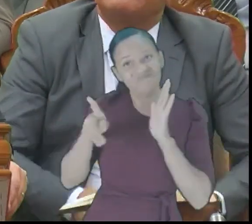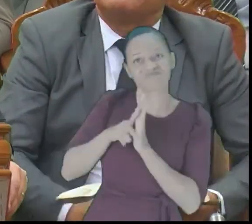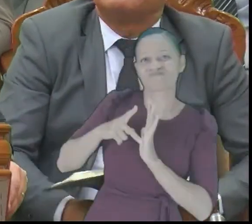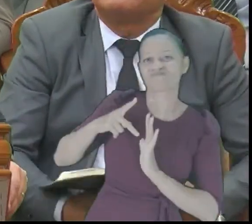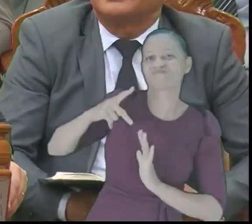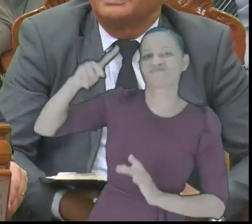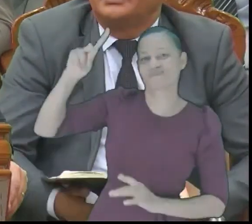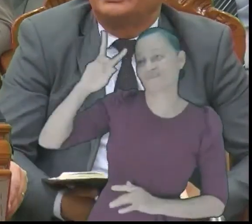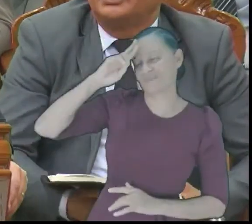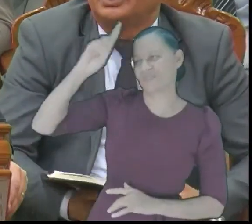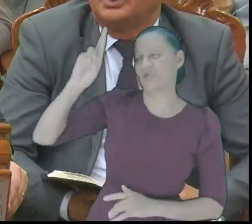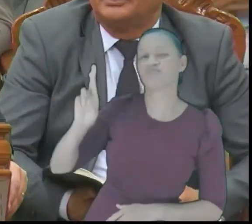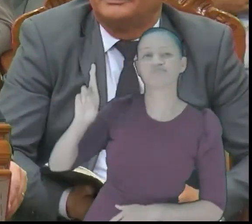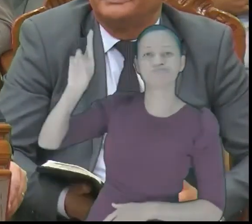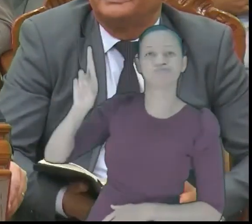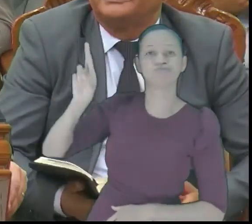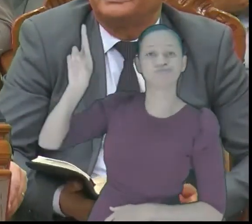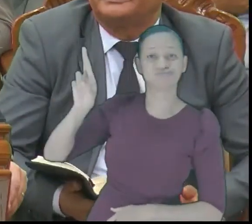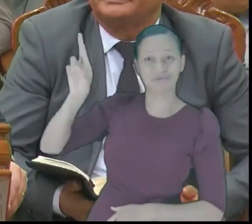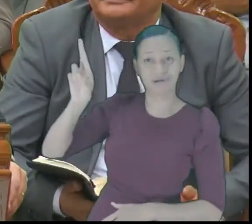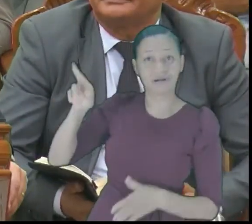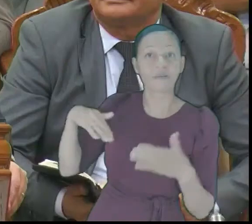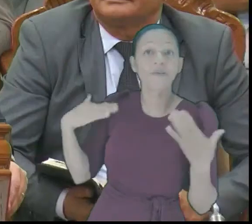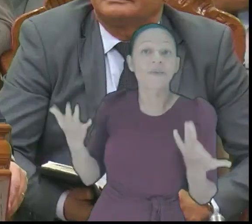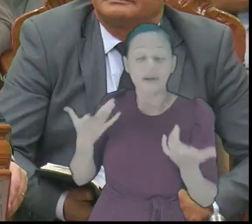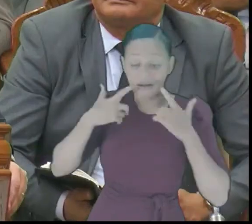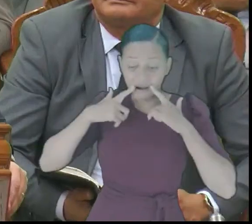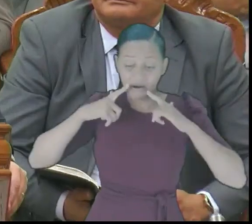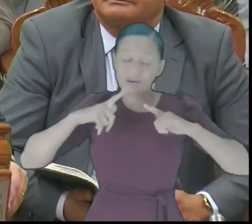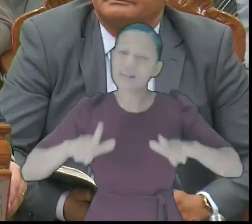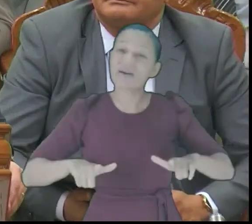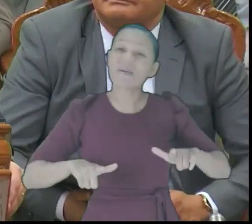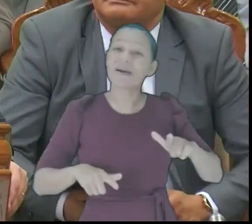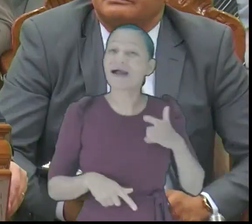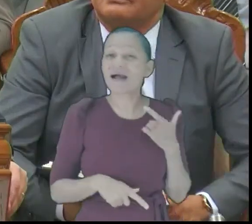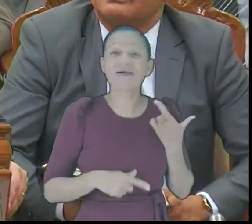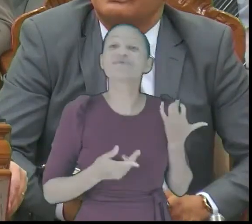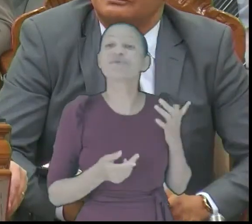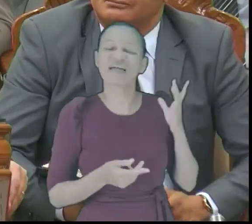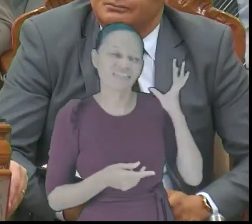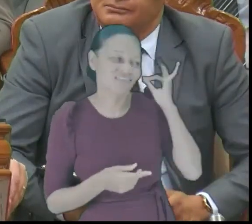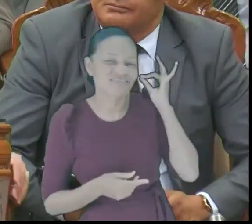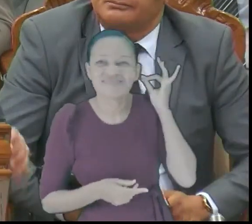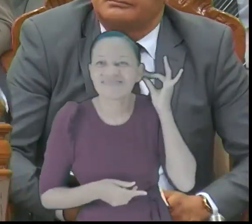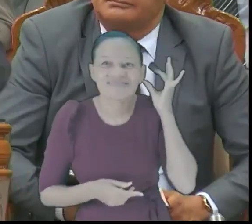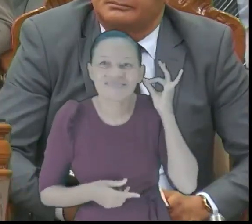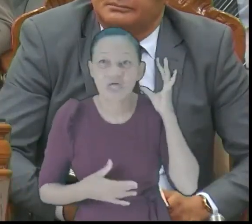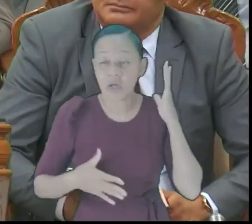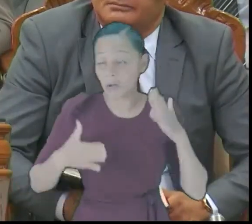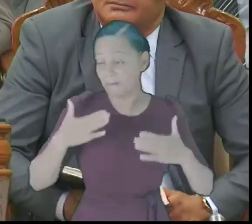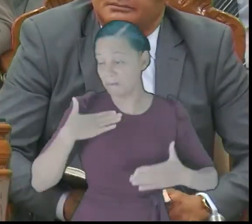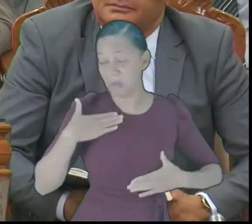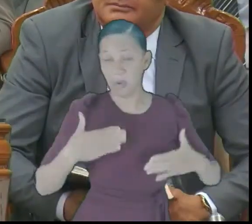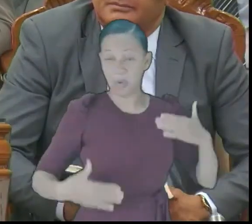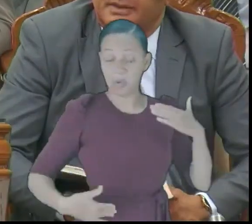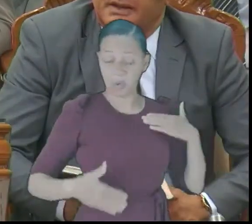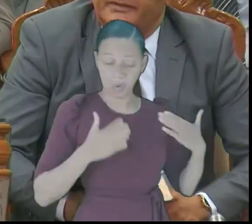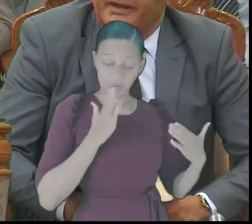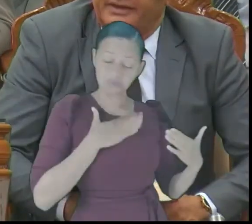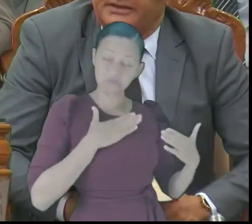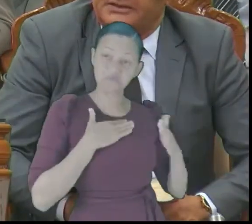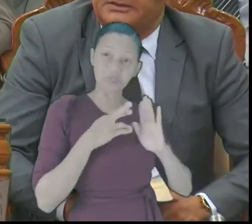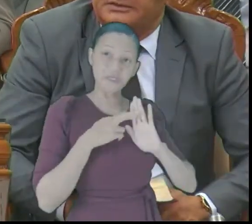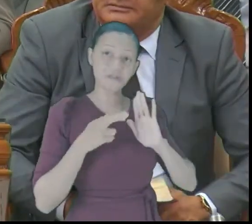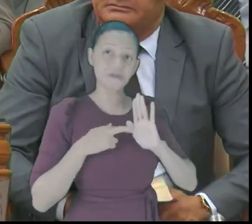Eu tenho dono. Qual é a linguagem do diabo pós-moderna? Meu corpo, minhas